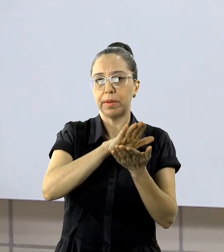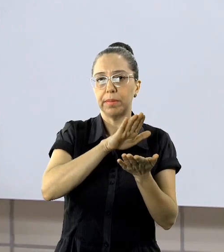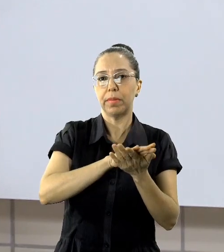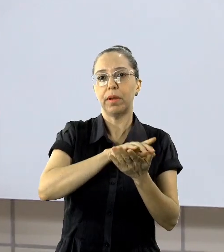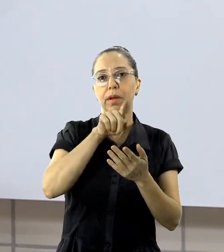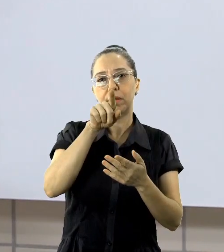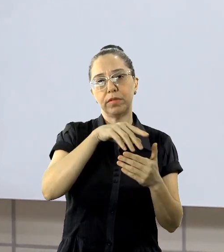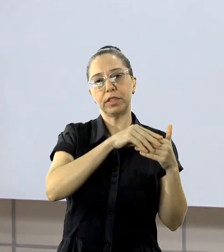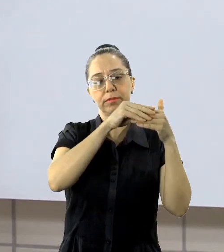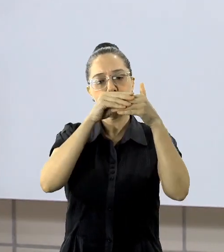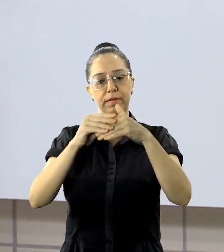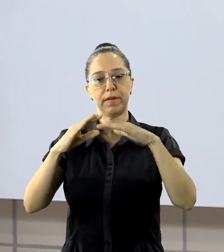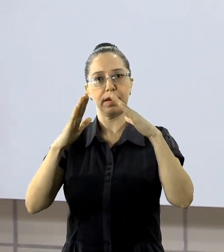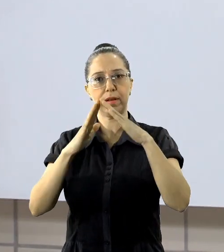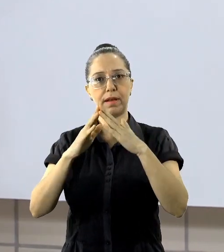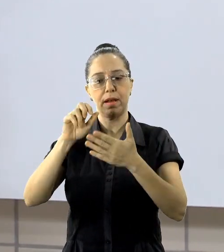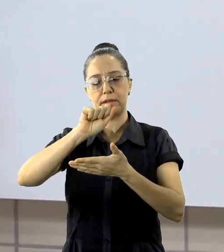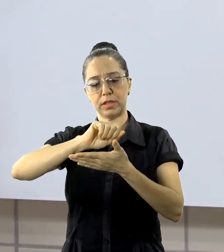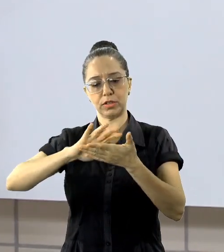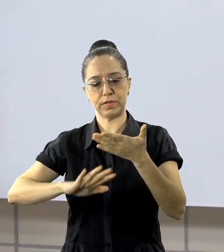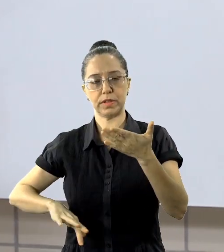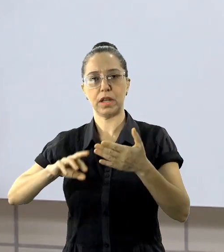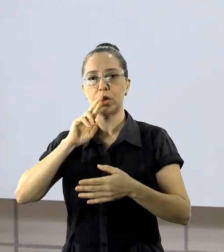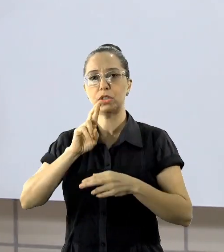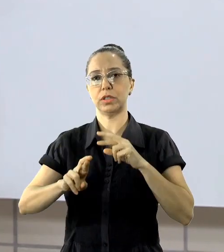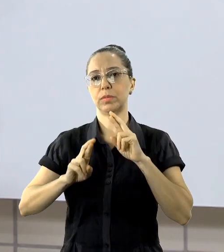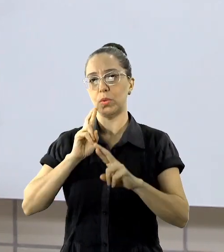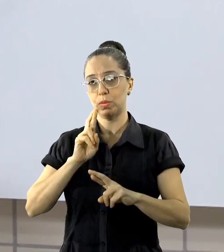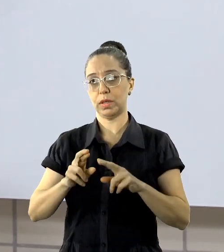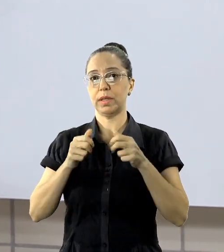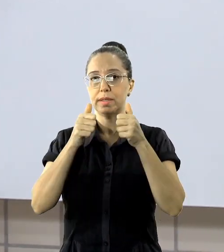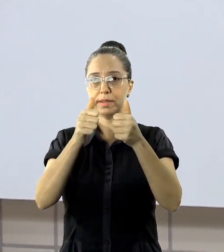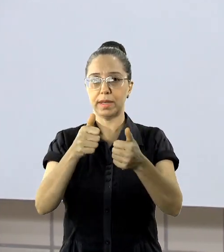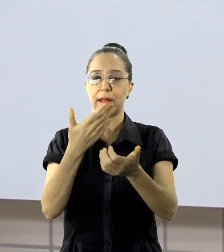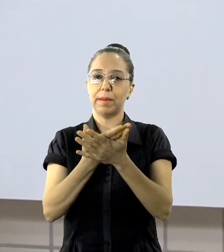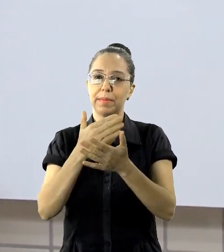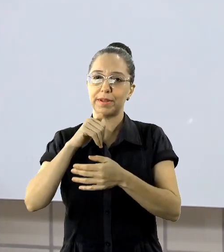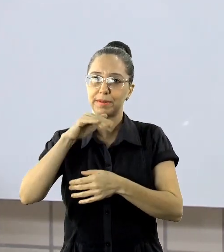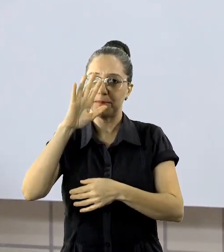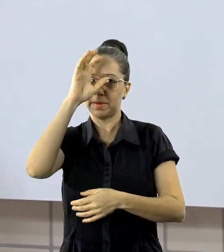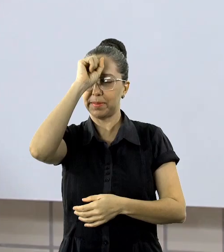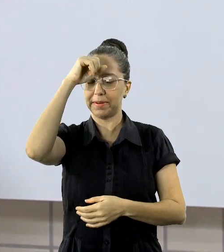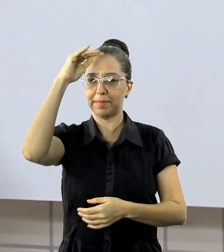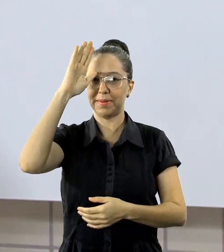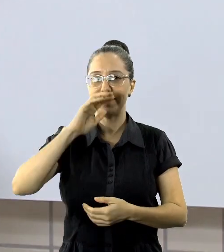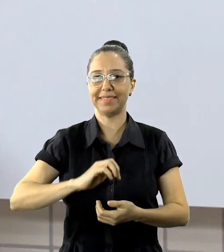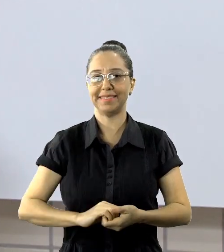resolver e devolver na escola. Estude mais, aprenda mais.